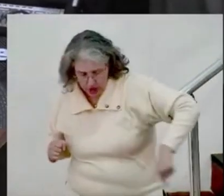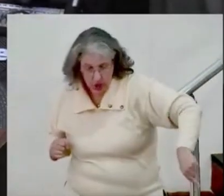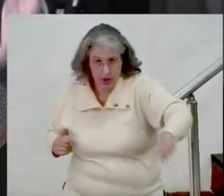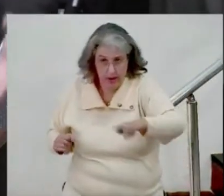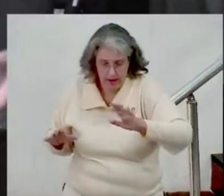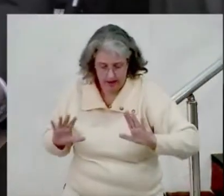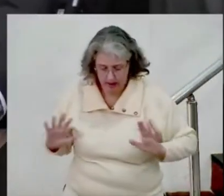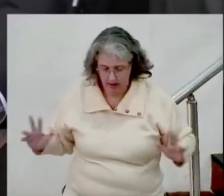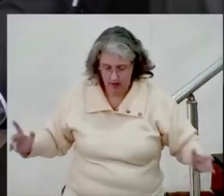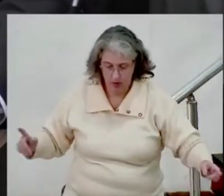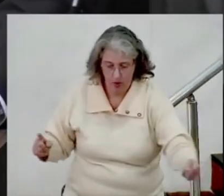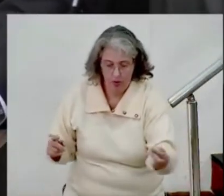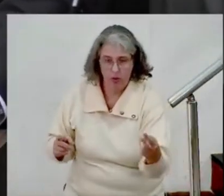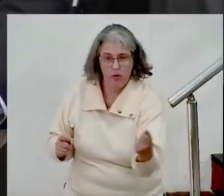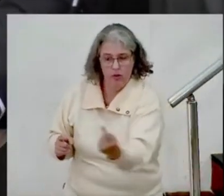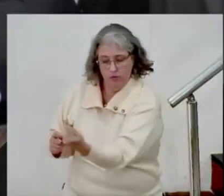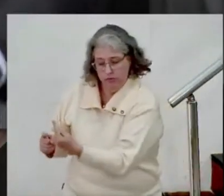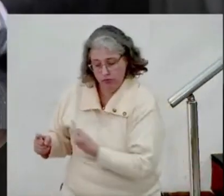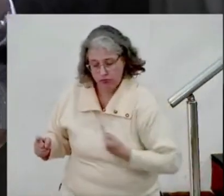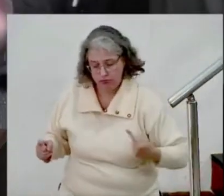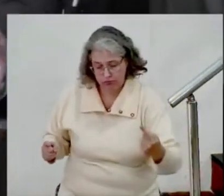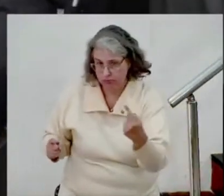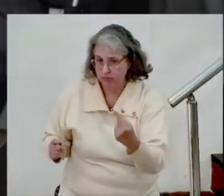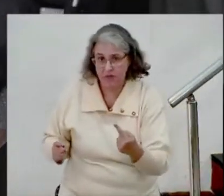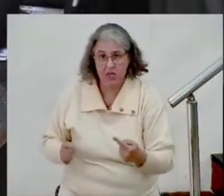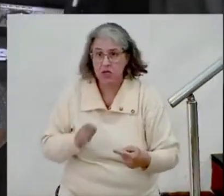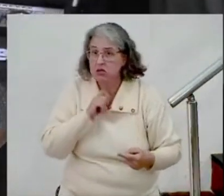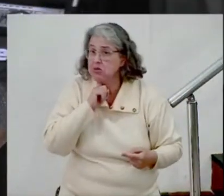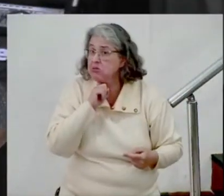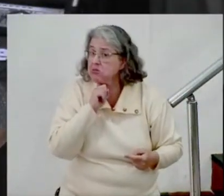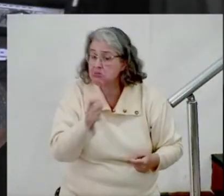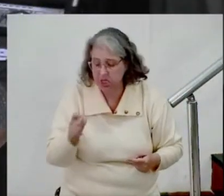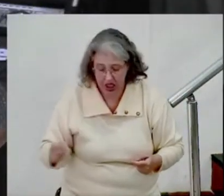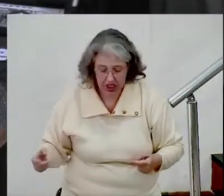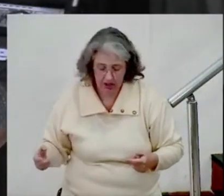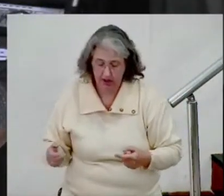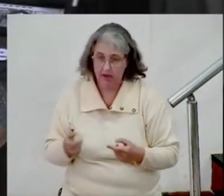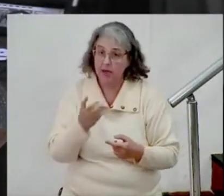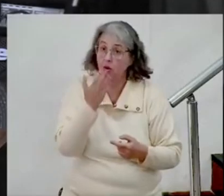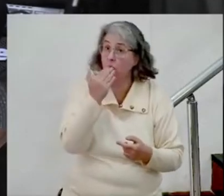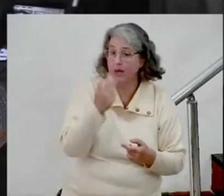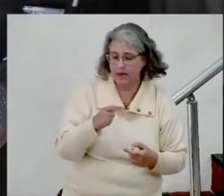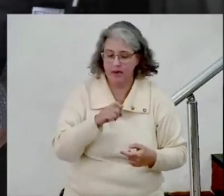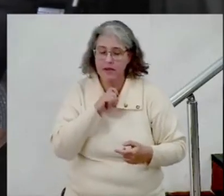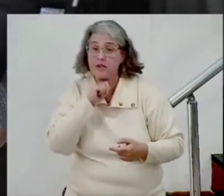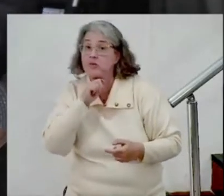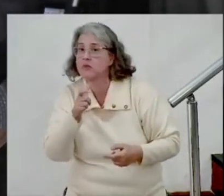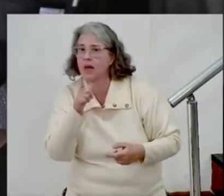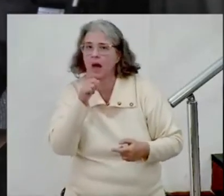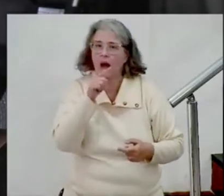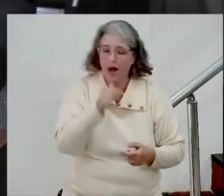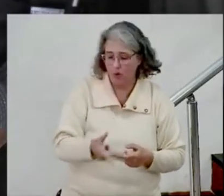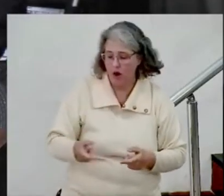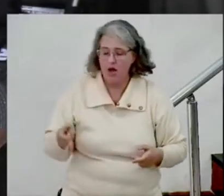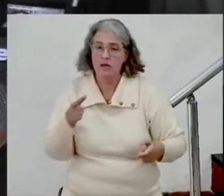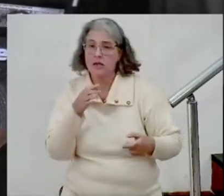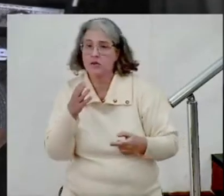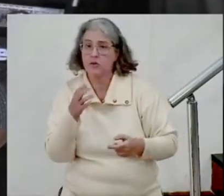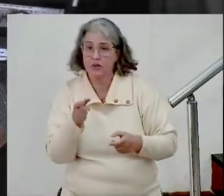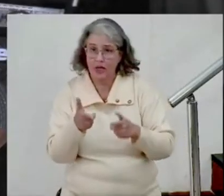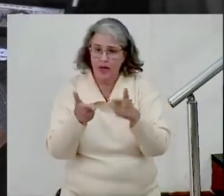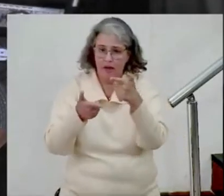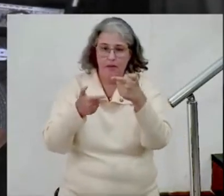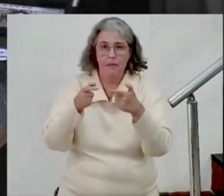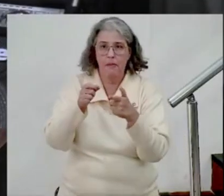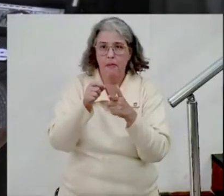outras pedras para serem atiradas no inimigo, não entra munição. E assim, com 3, 4 meses de cerco, às vezes um pouco mais,